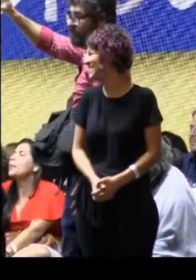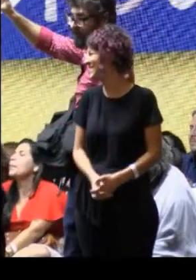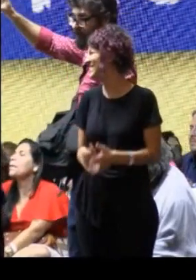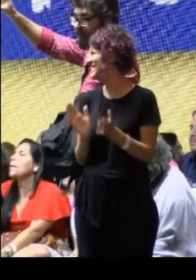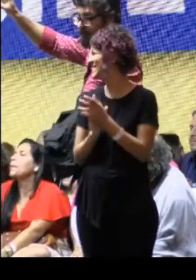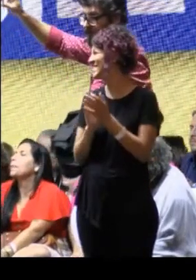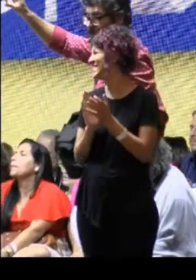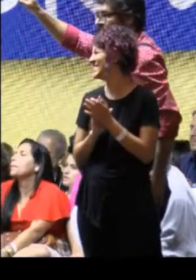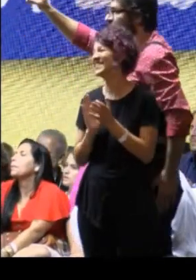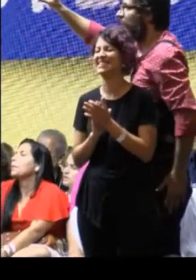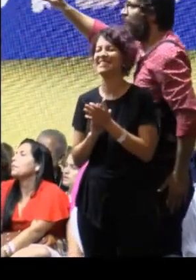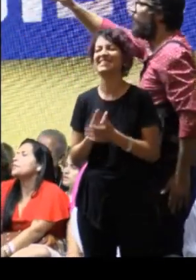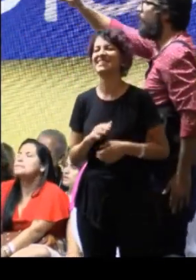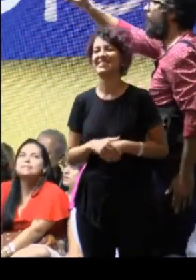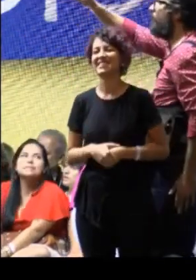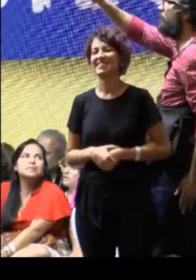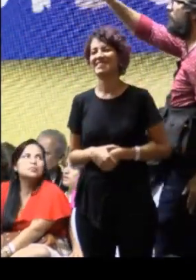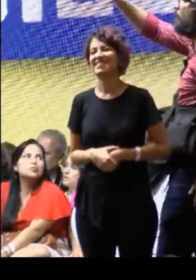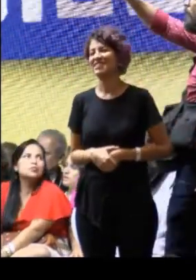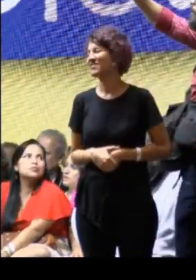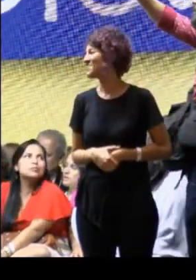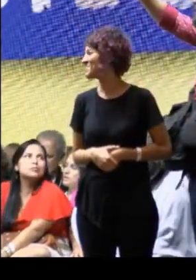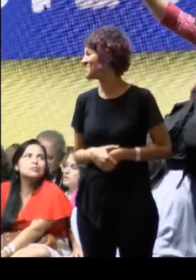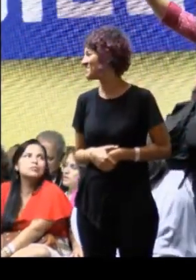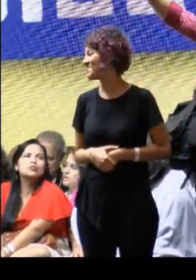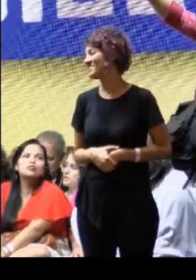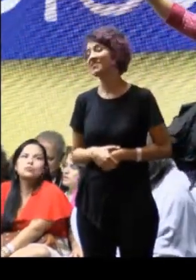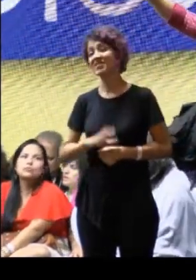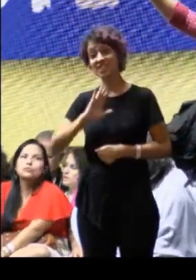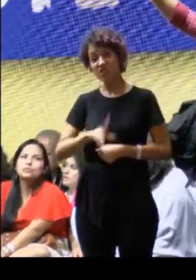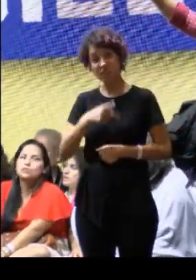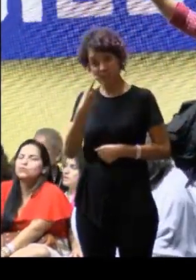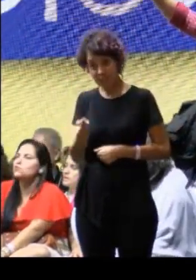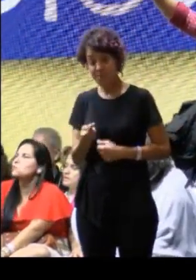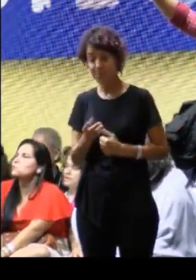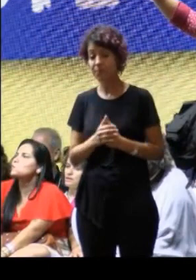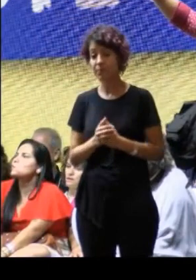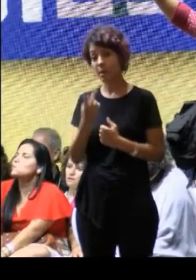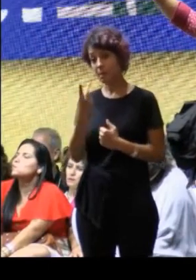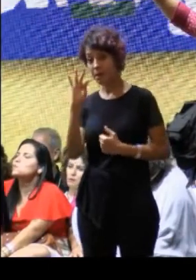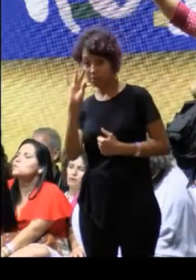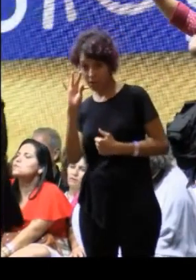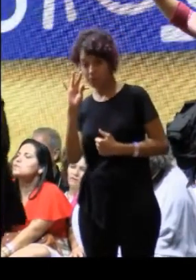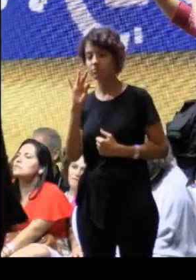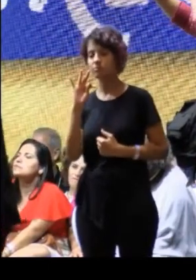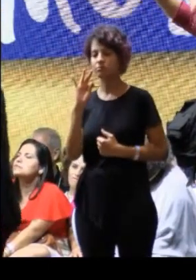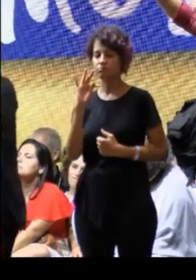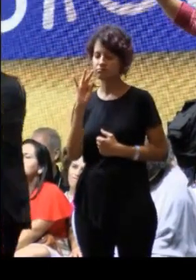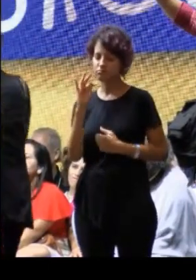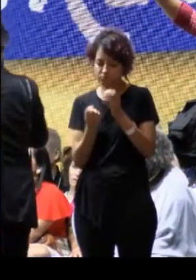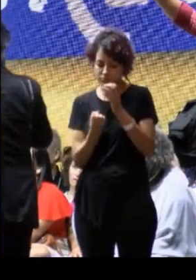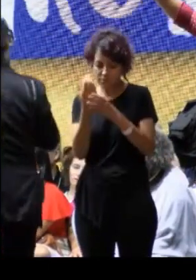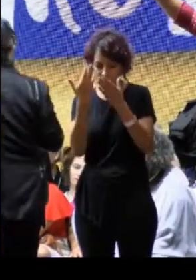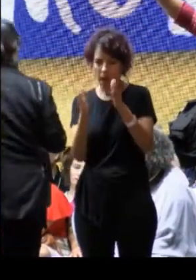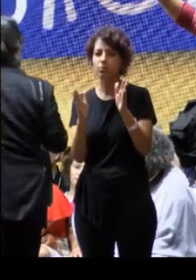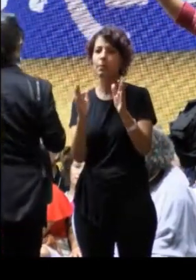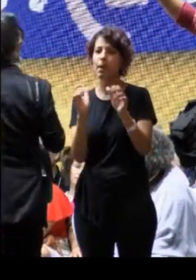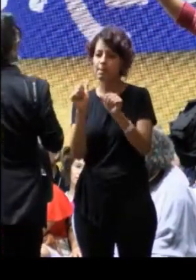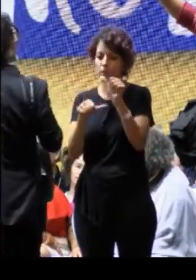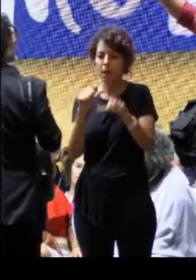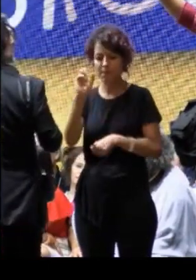Companheiras e companheiros, já foi dito que o PT nasceu para mudar o Brasil. E